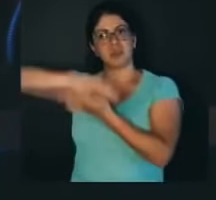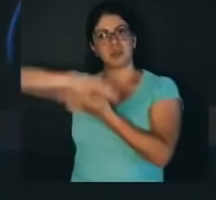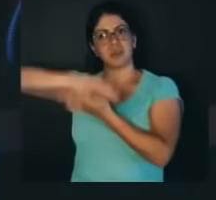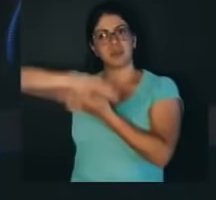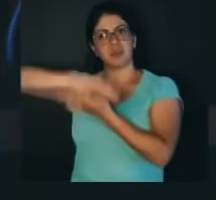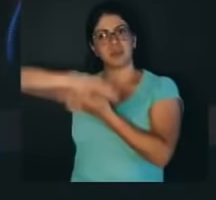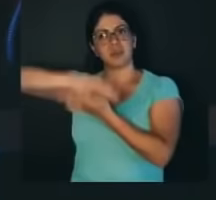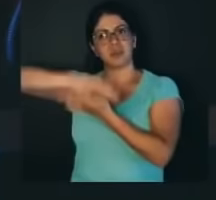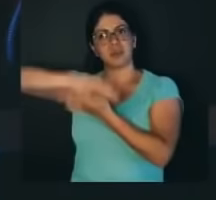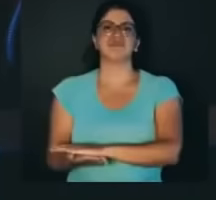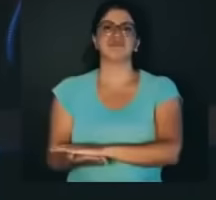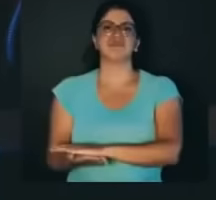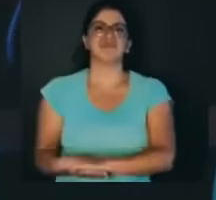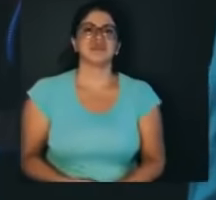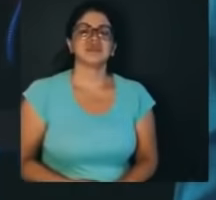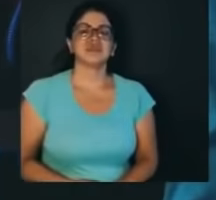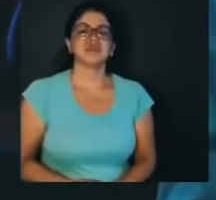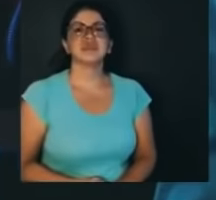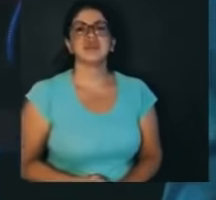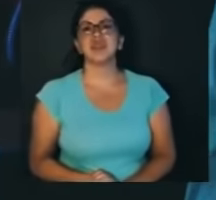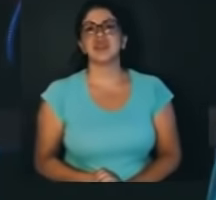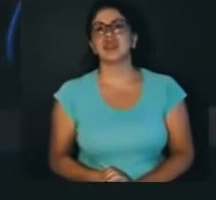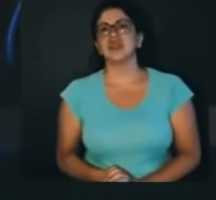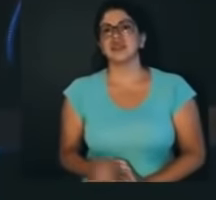Então, nessa noite, é necessário